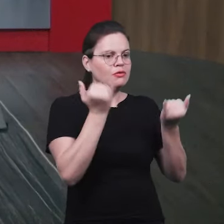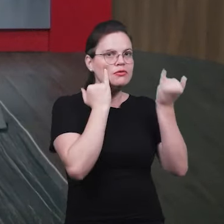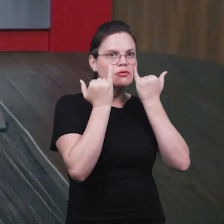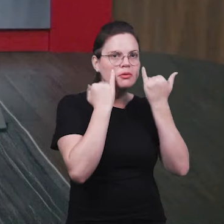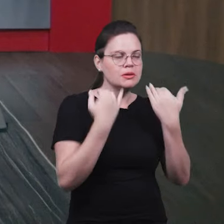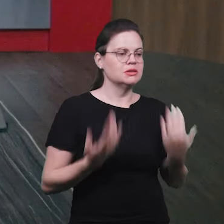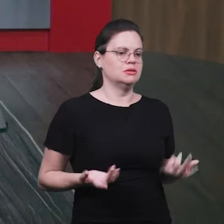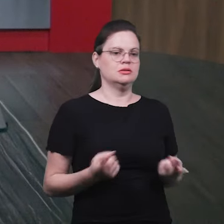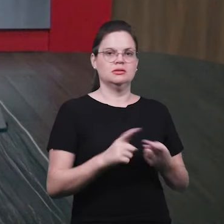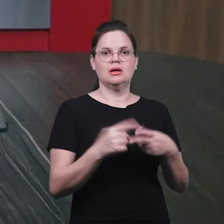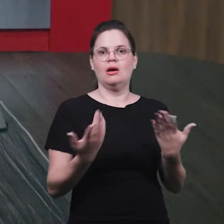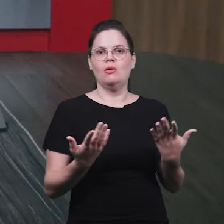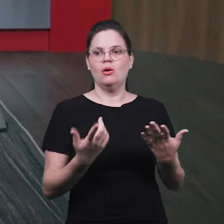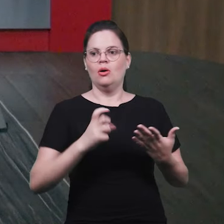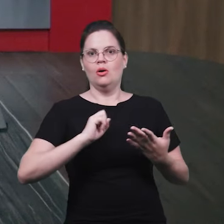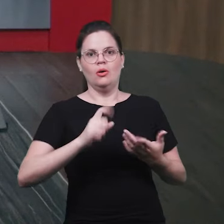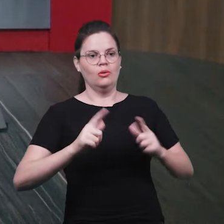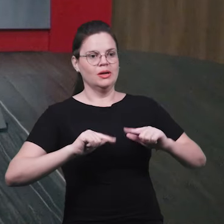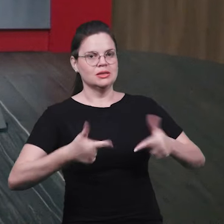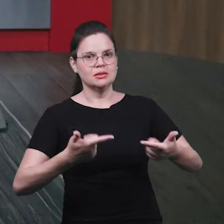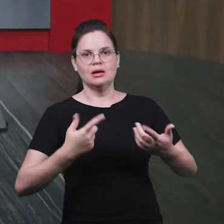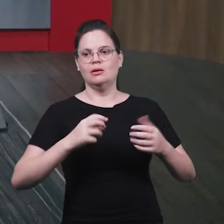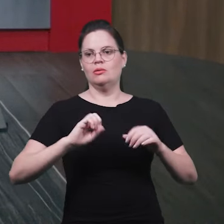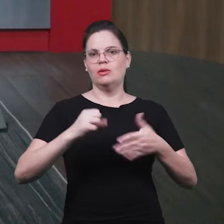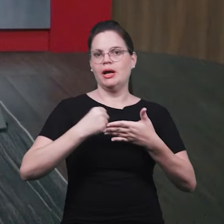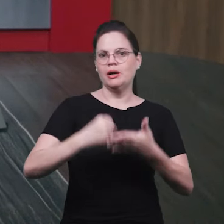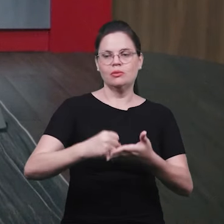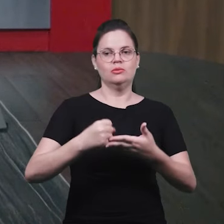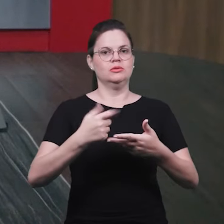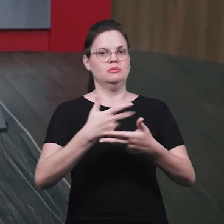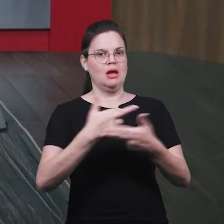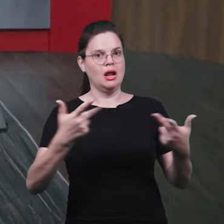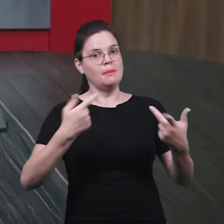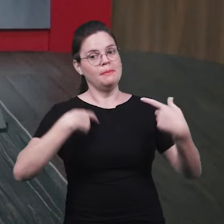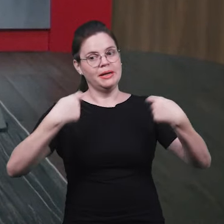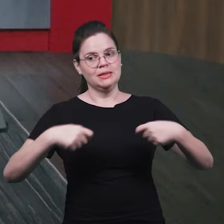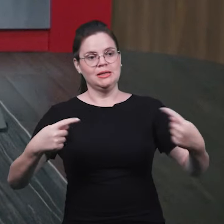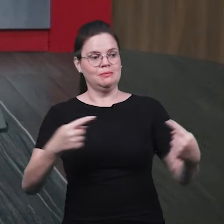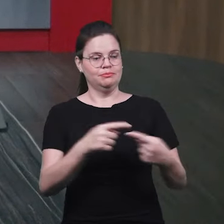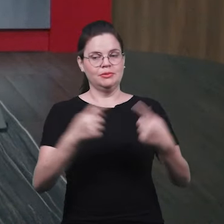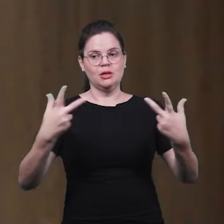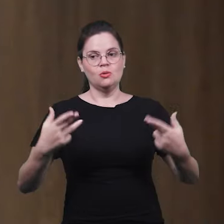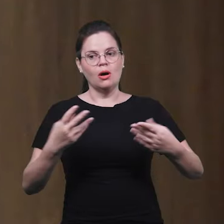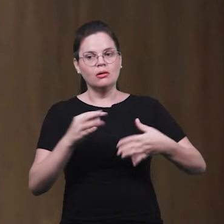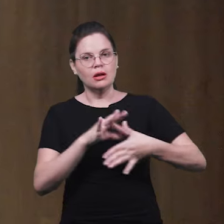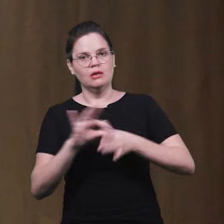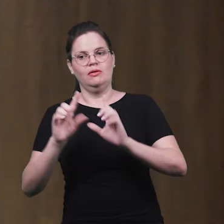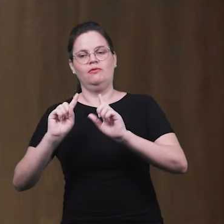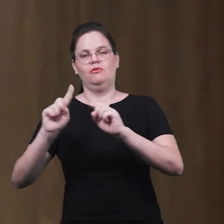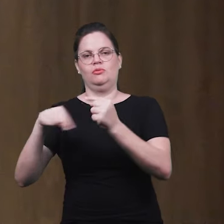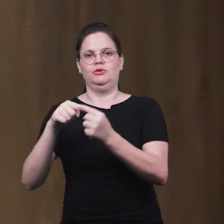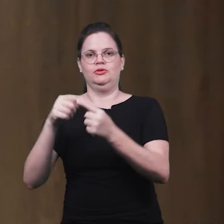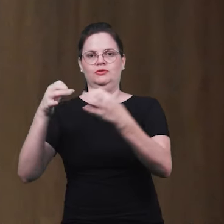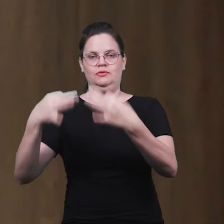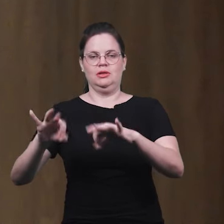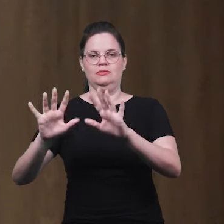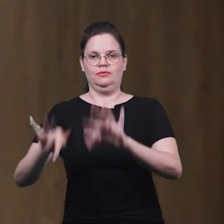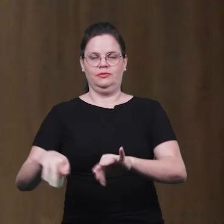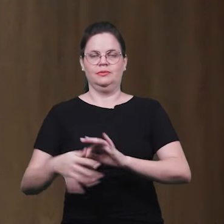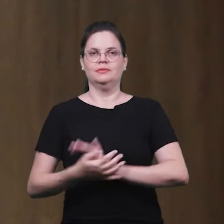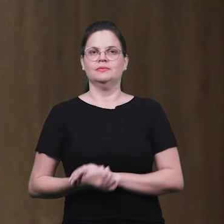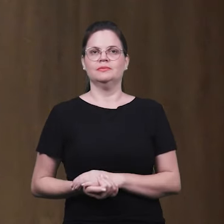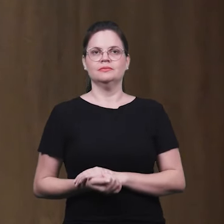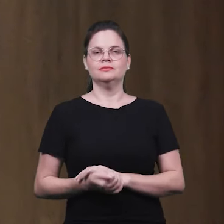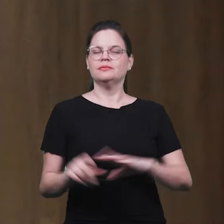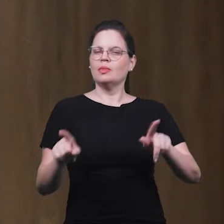informação, condição, recursos e afins. Que interessante. Você, no início, Tiago, falou a